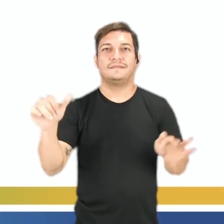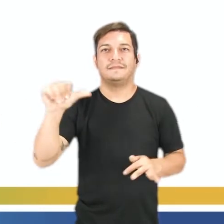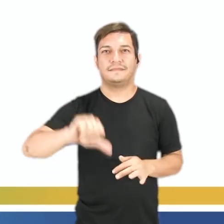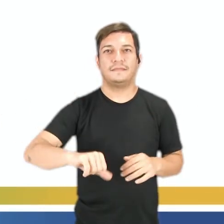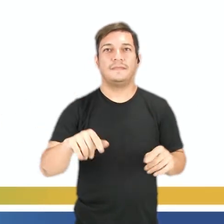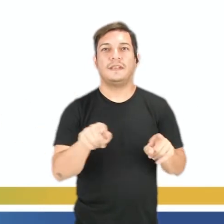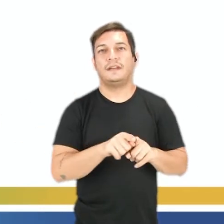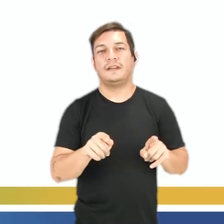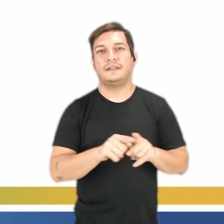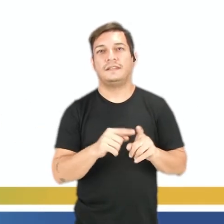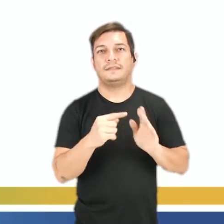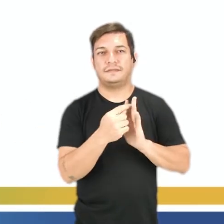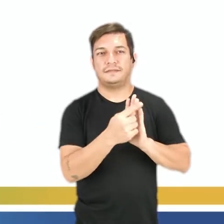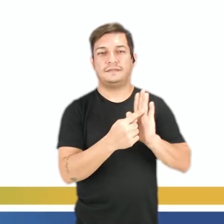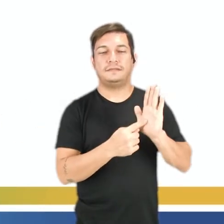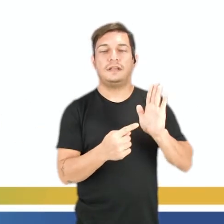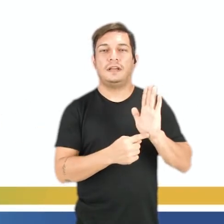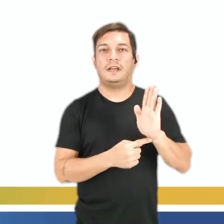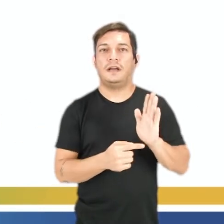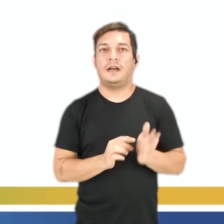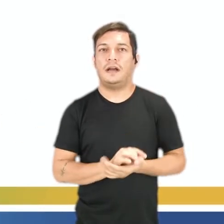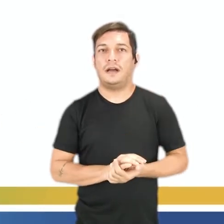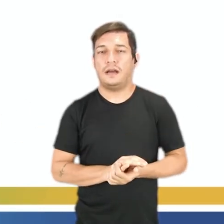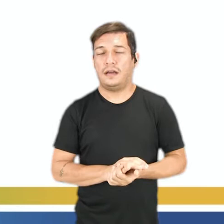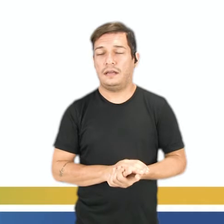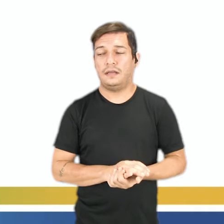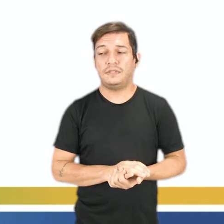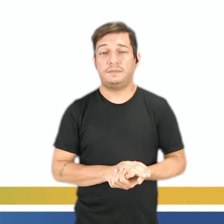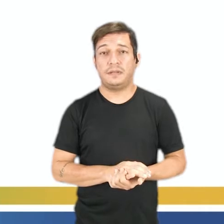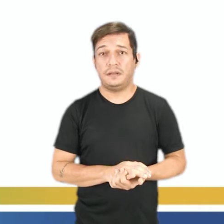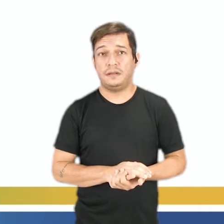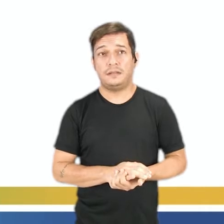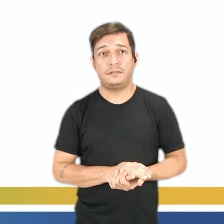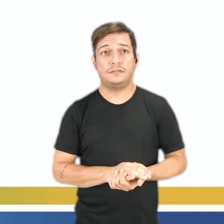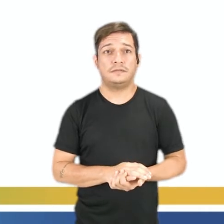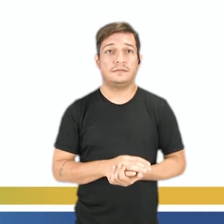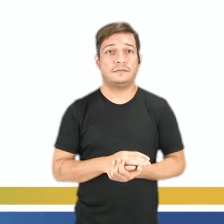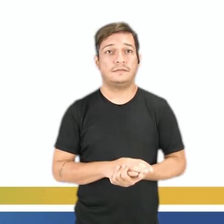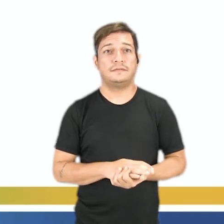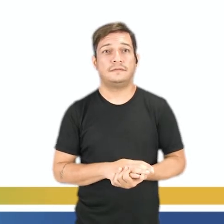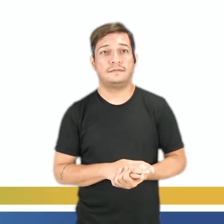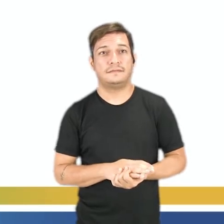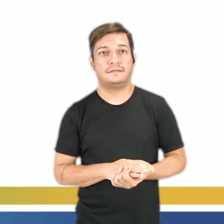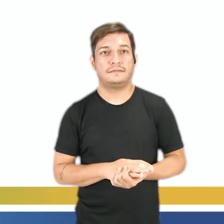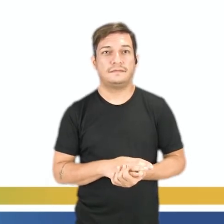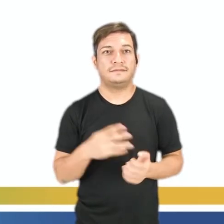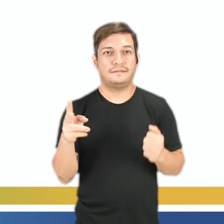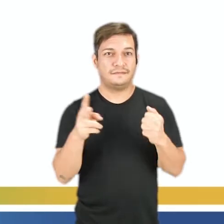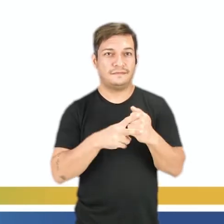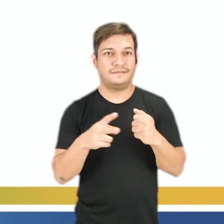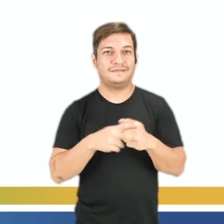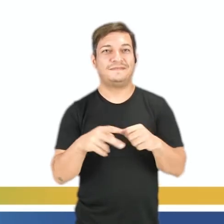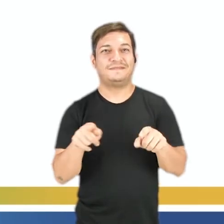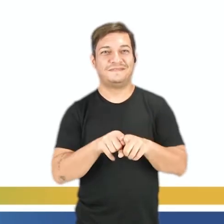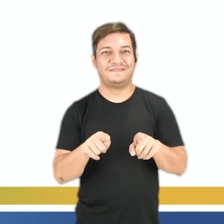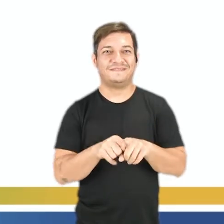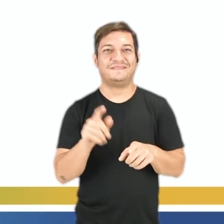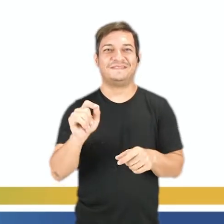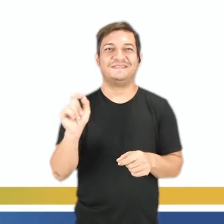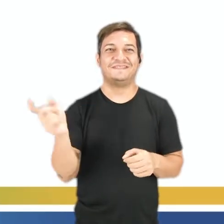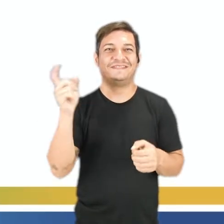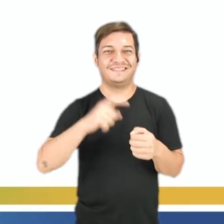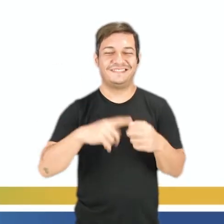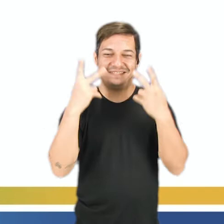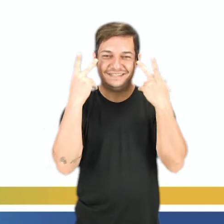e interrogativas. Ele, quando aparece na frase, faz com que o verbo principal volte para